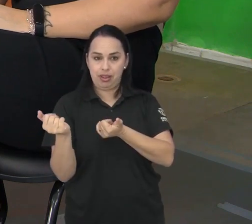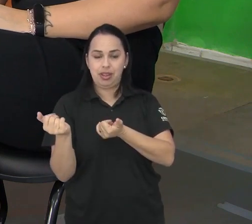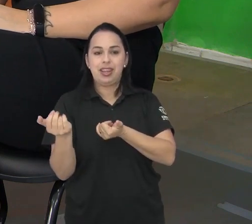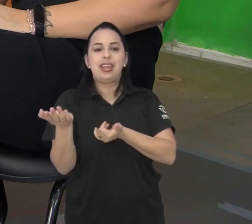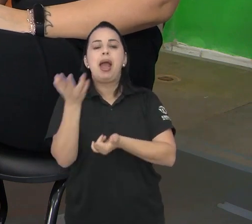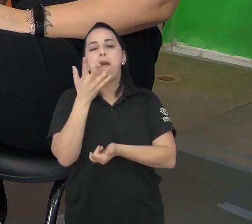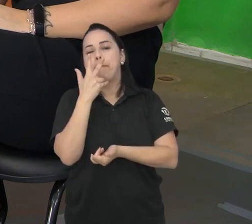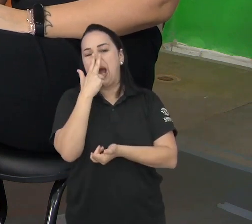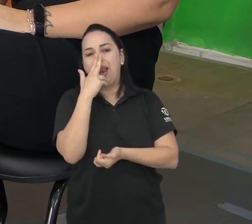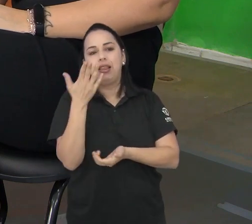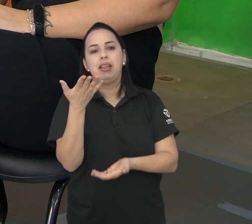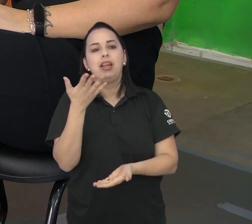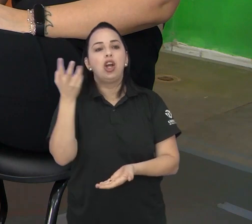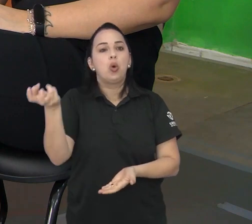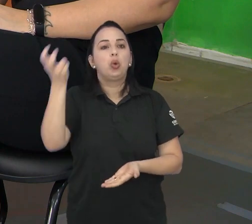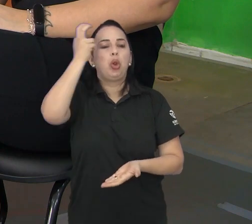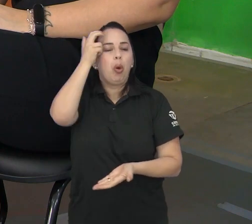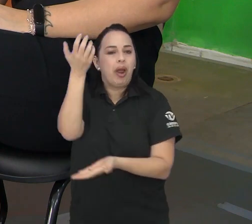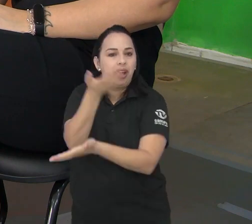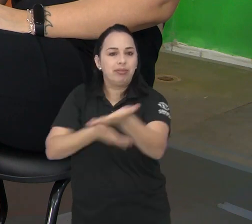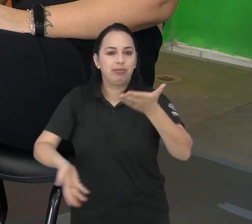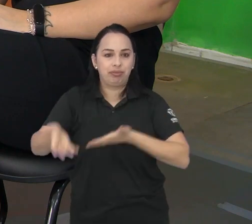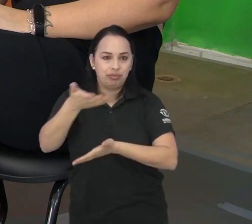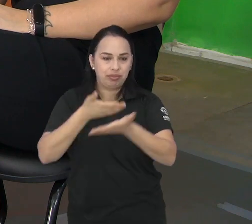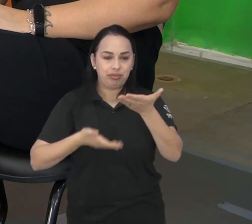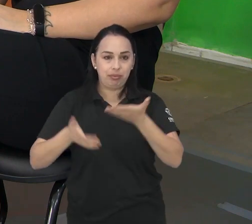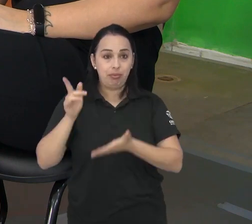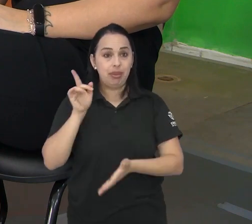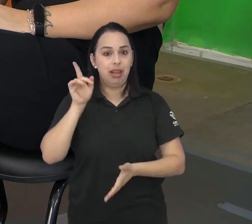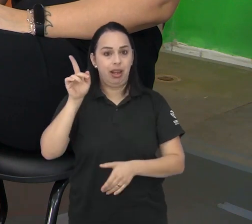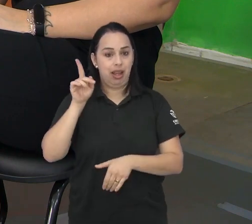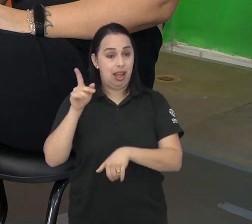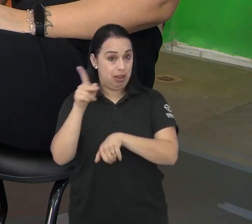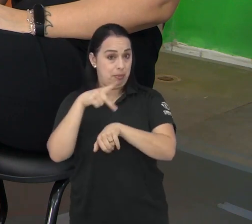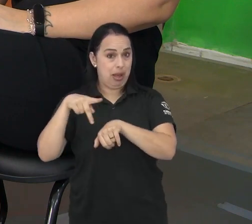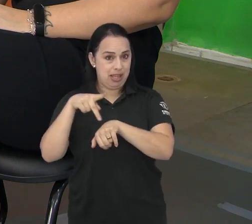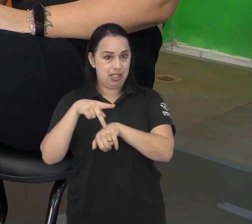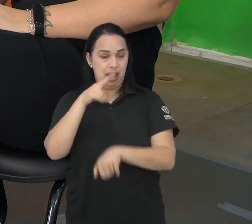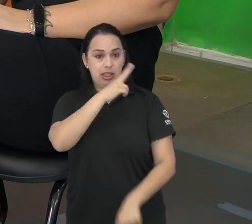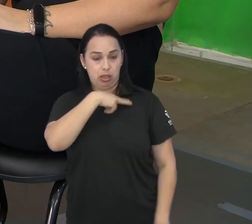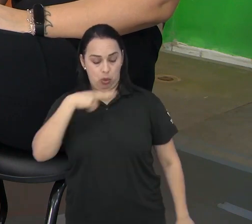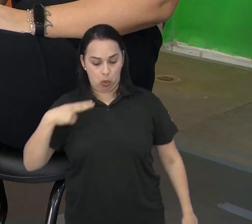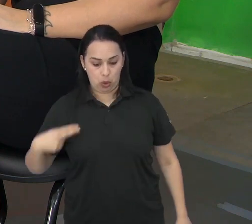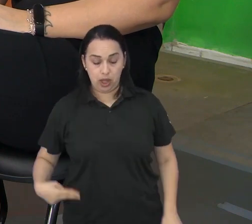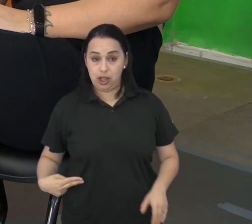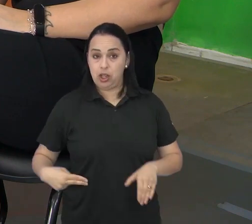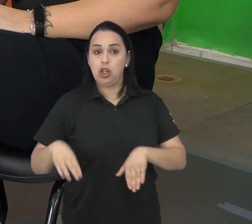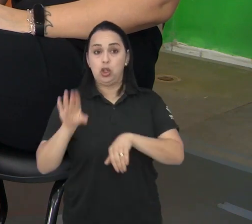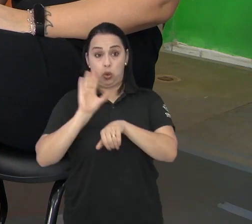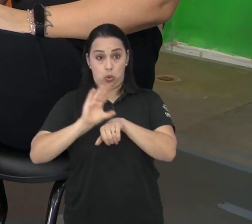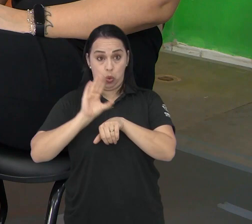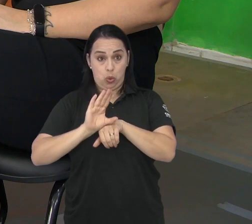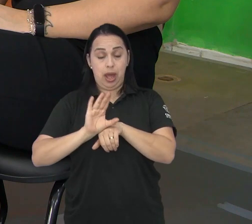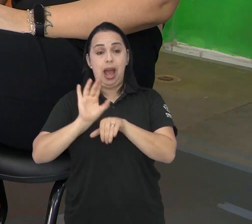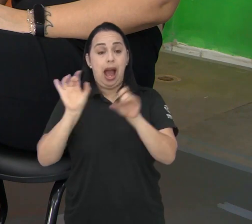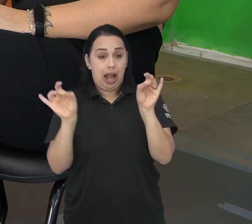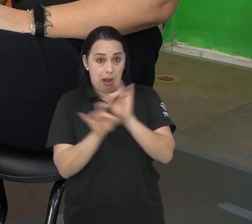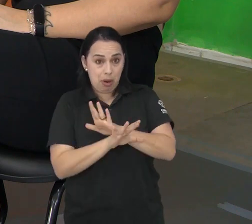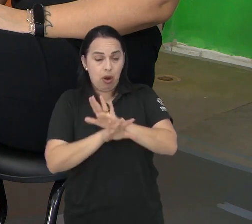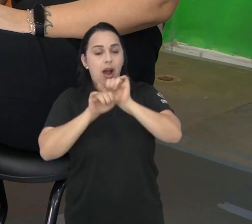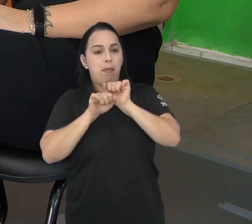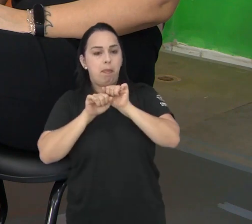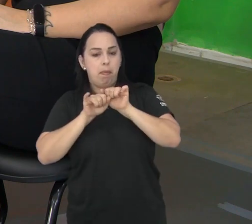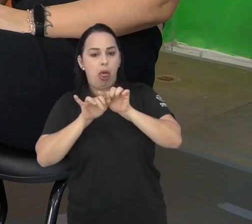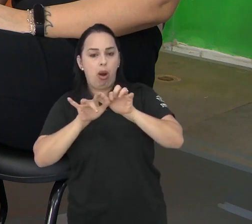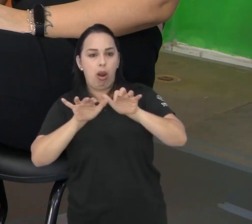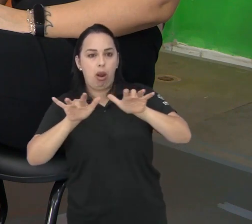fazem essa troca cultural nesses países. E aí todos se reúnem lá em na Noruega nesse curso preparatório e